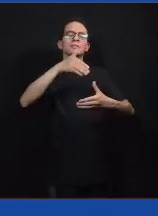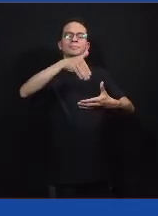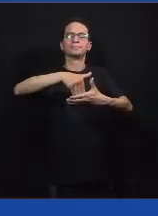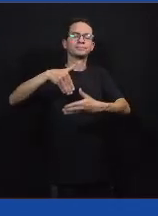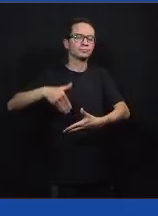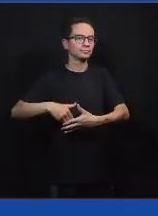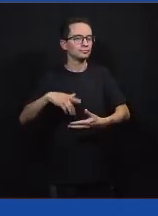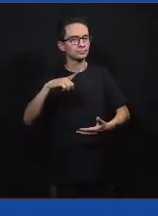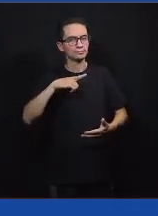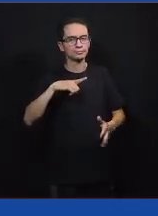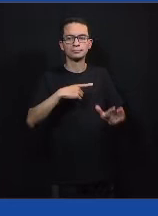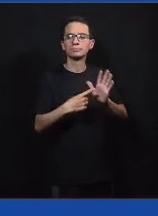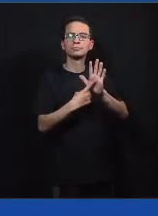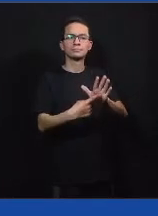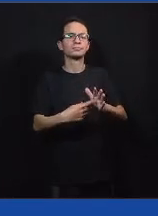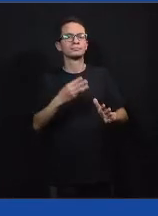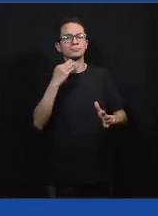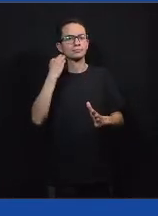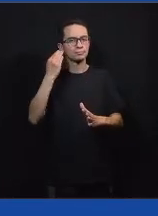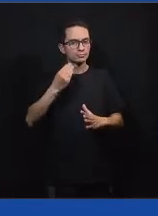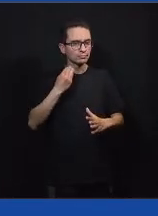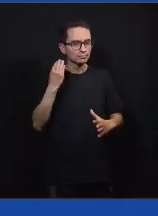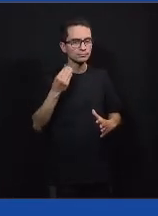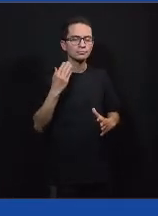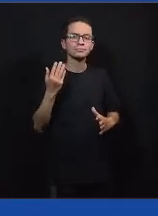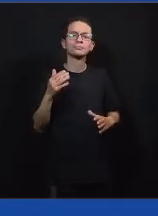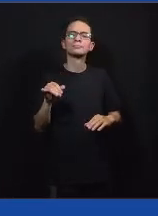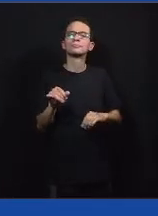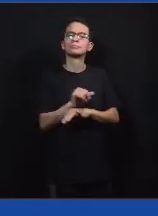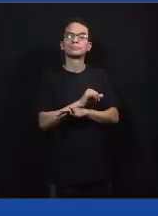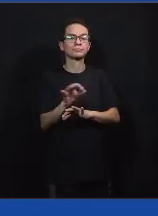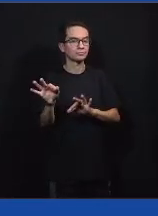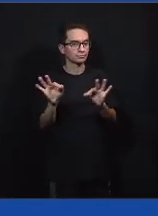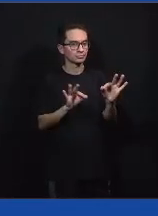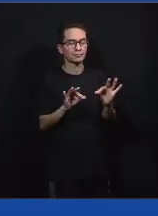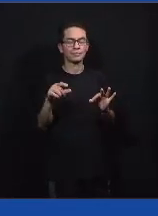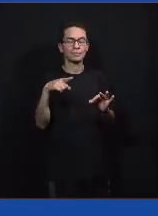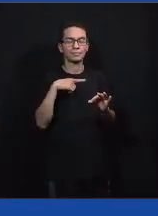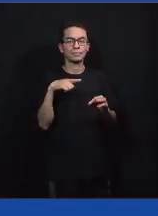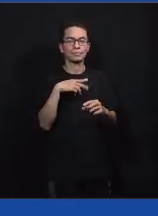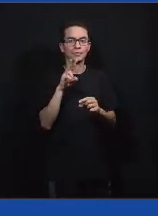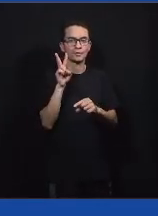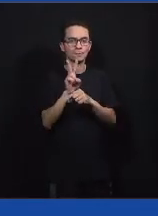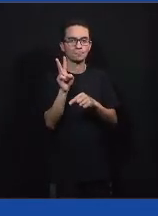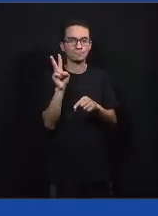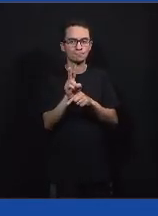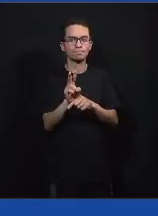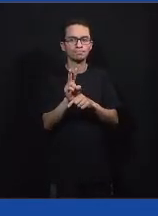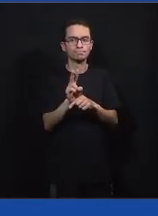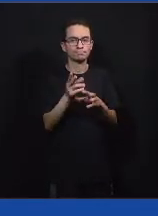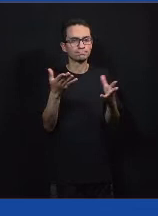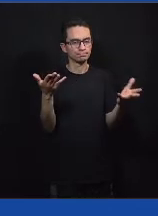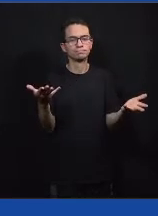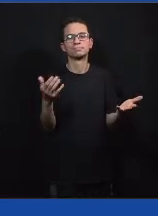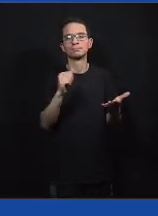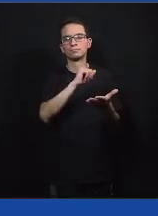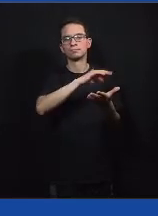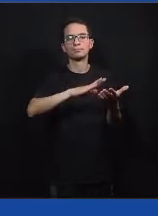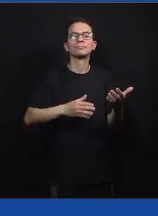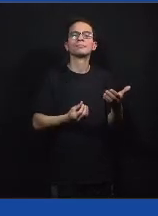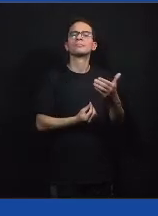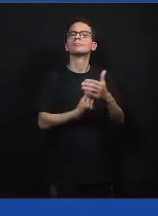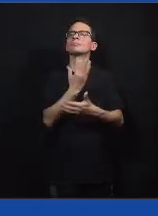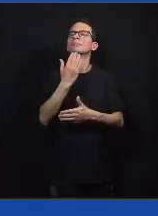trazendo a experiência da implantação de um dos projetos dentro da Perspectiva da jornada da heroína que também foi uma atividade desenvolvida